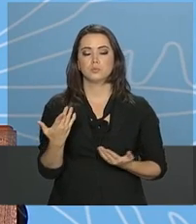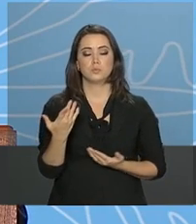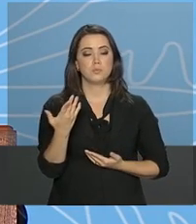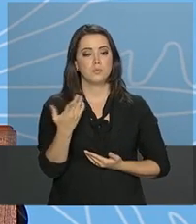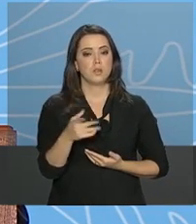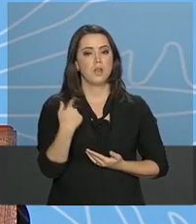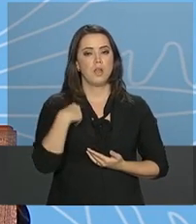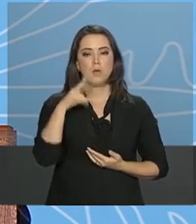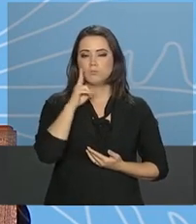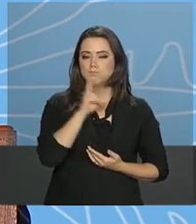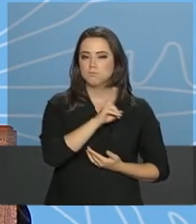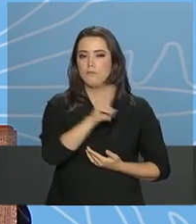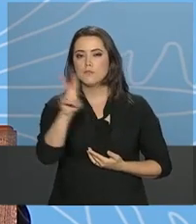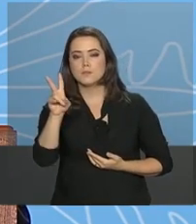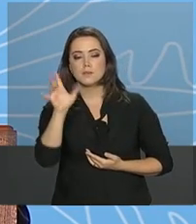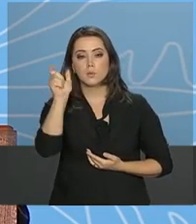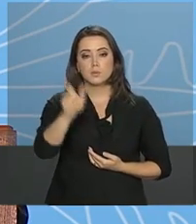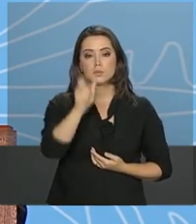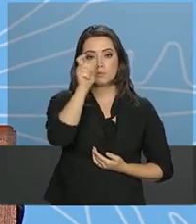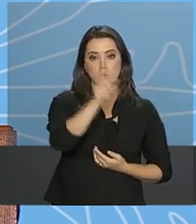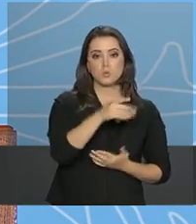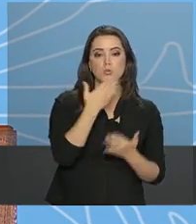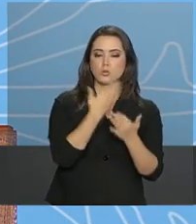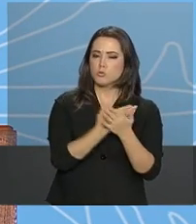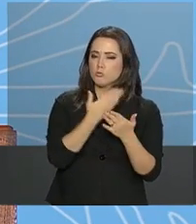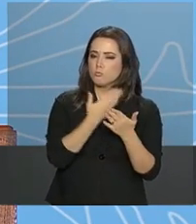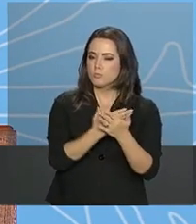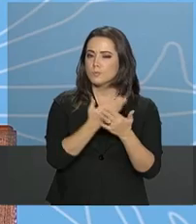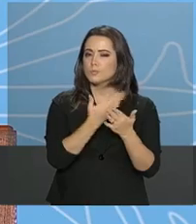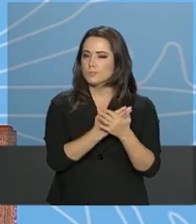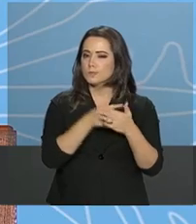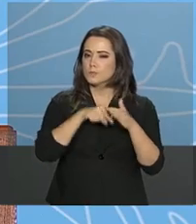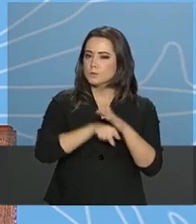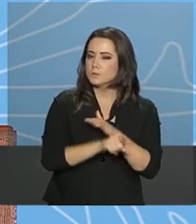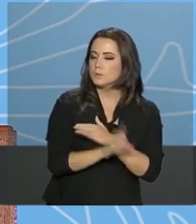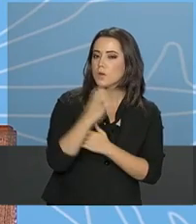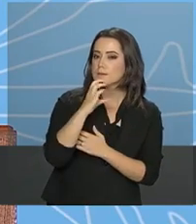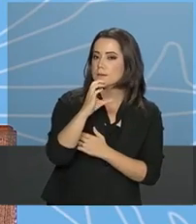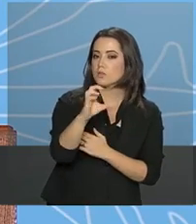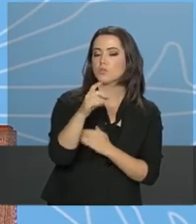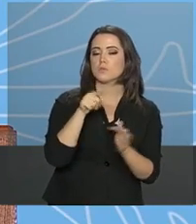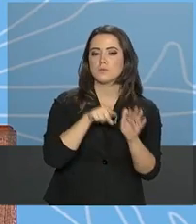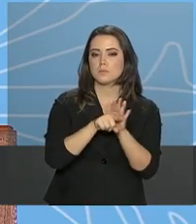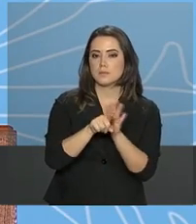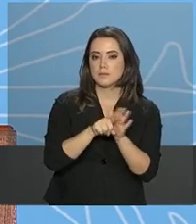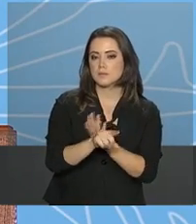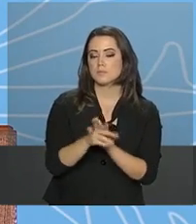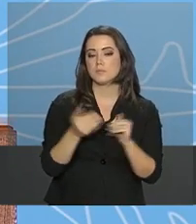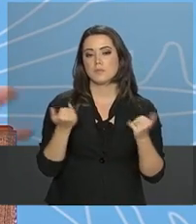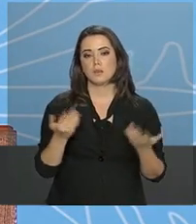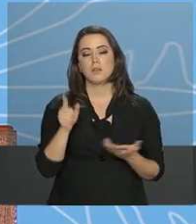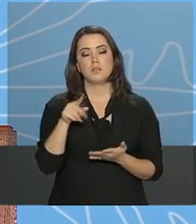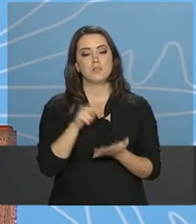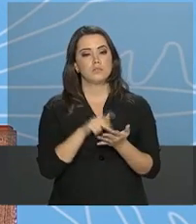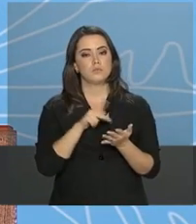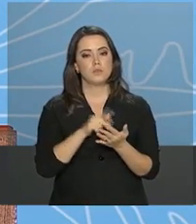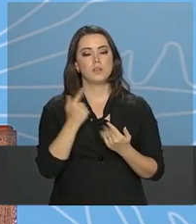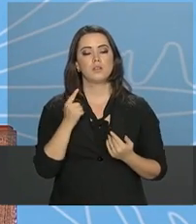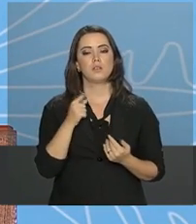são horizontes daqueles que se dedicam à pesquisa. São, na verdade, os